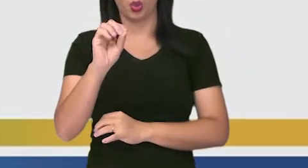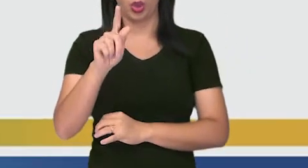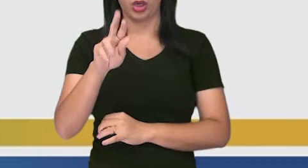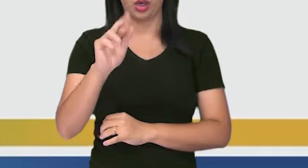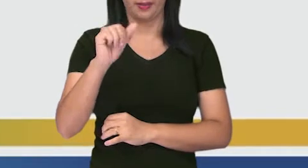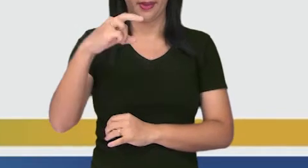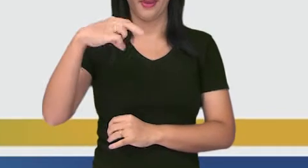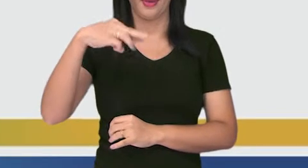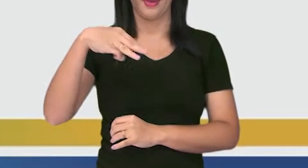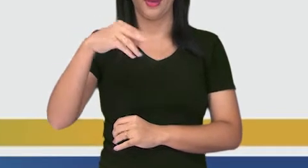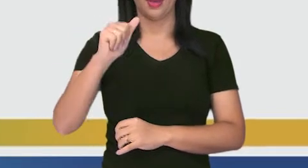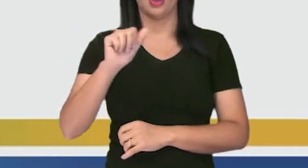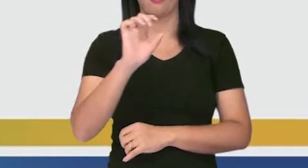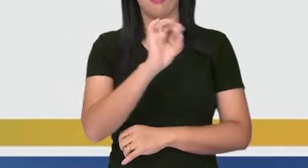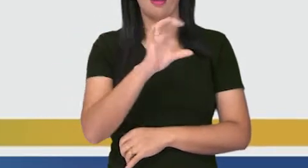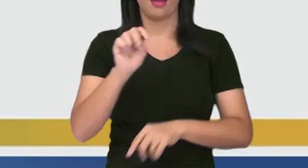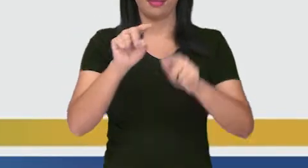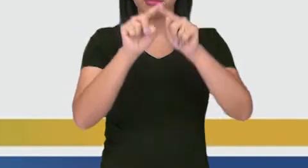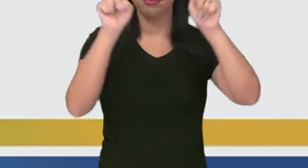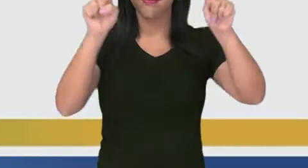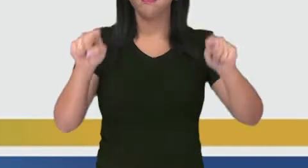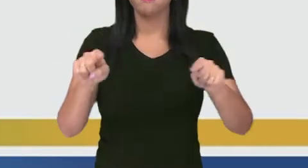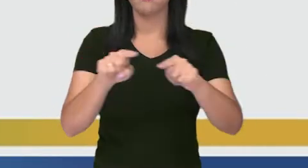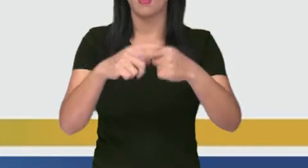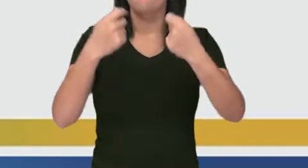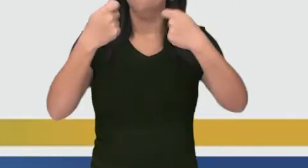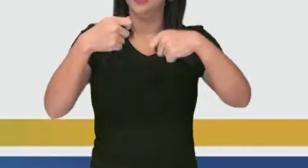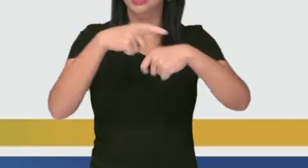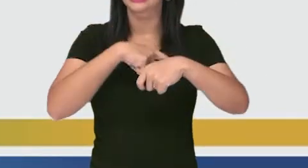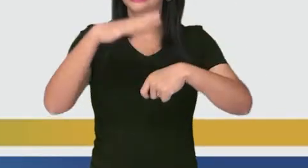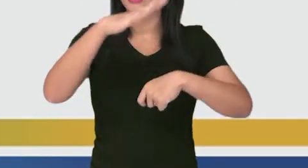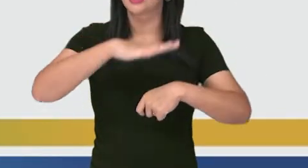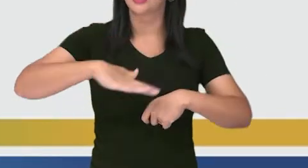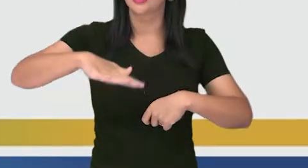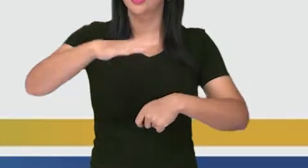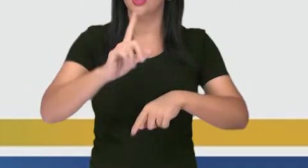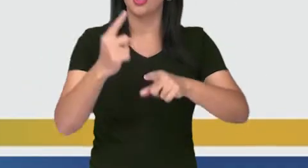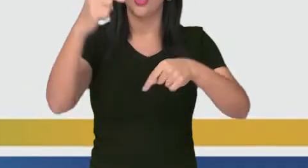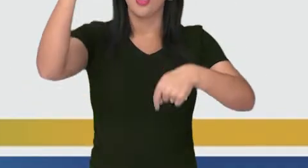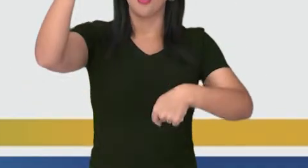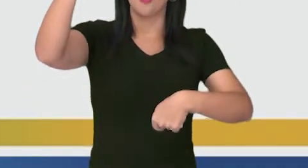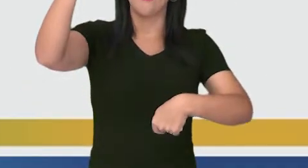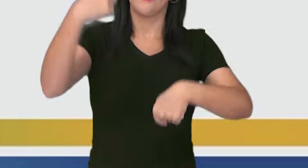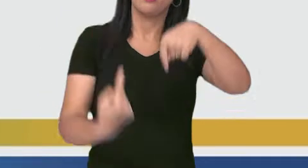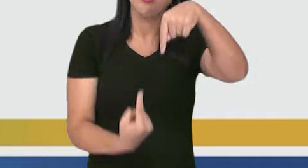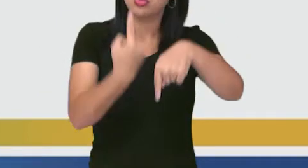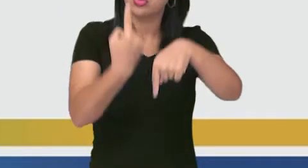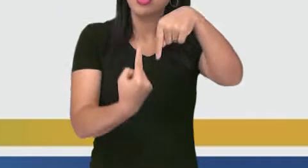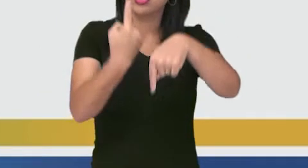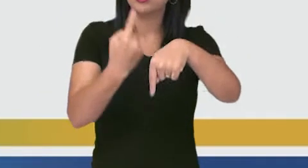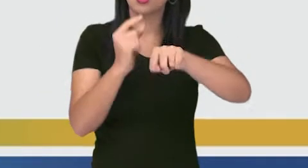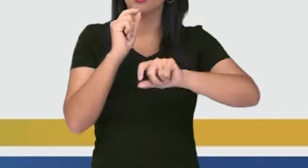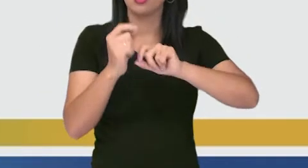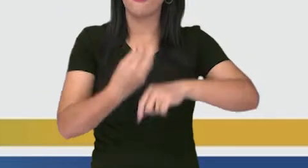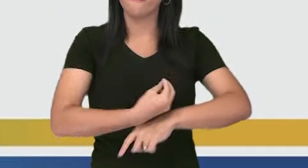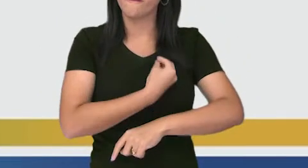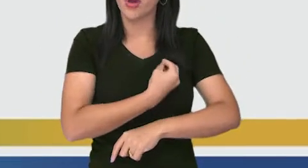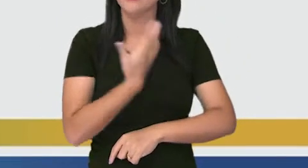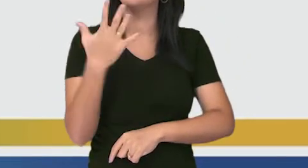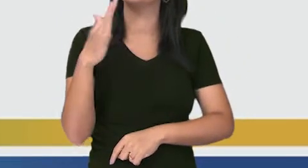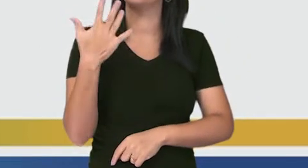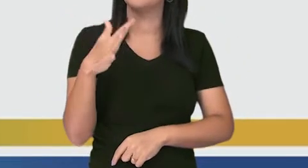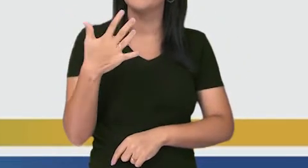histograma cada retângulo deverar ter a área proporcional à frequência